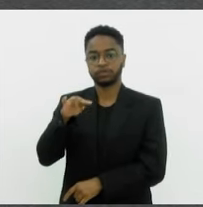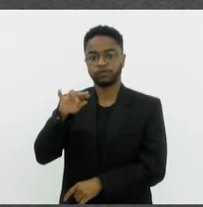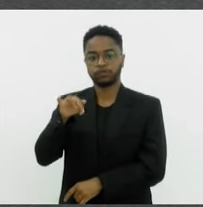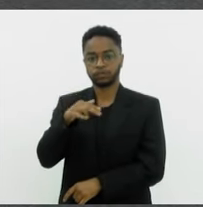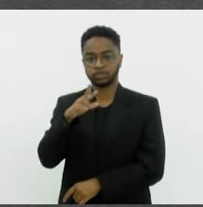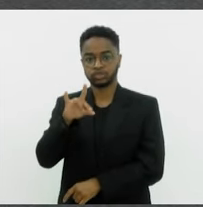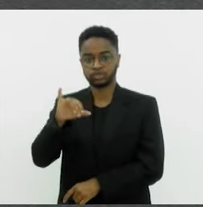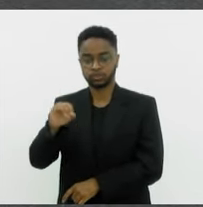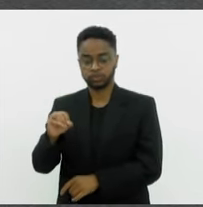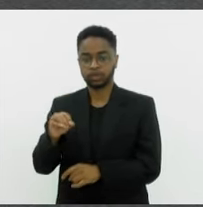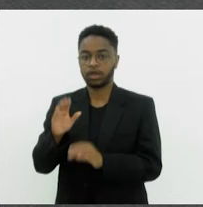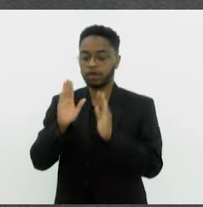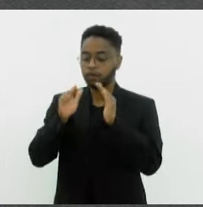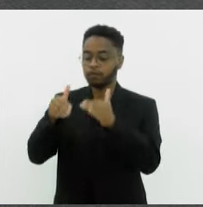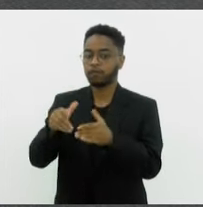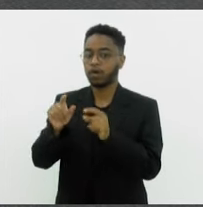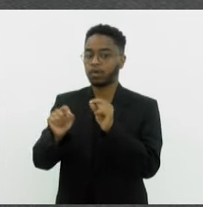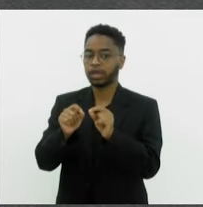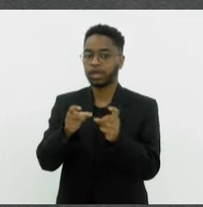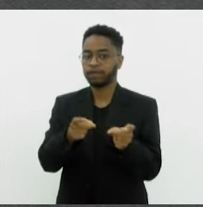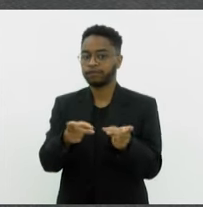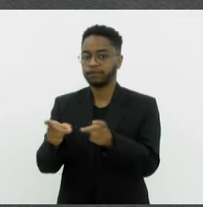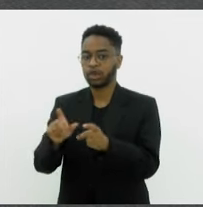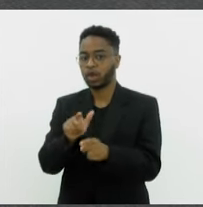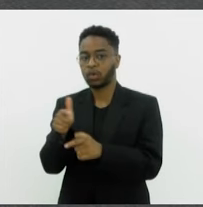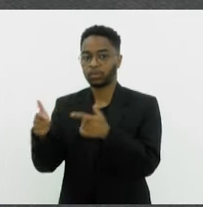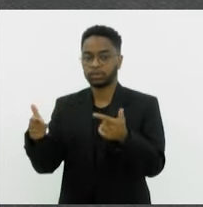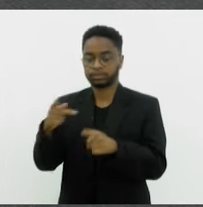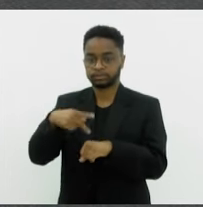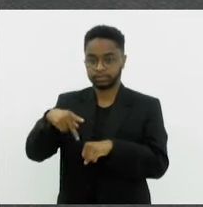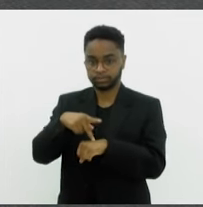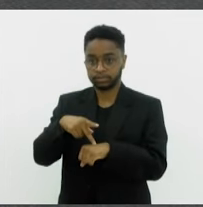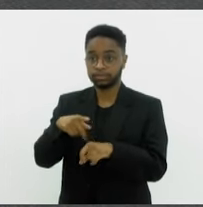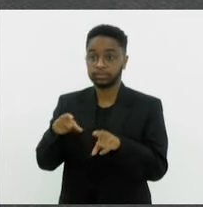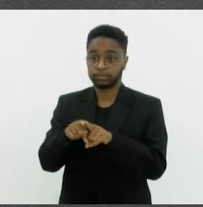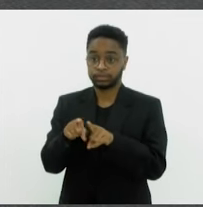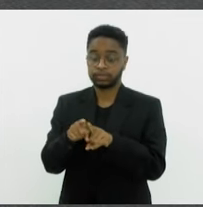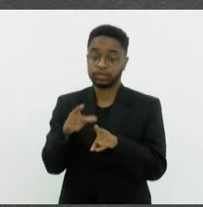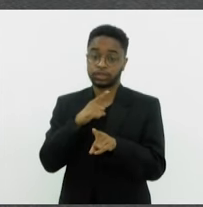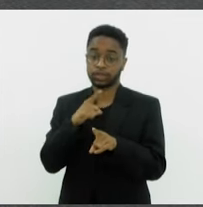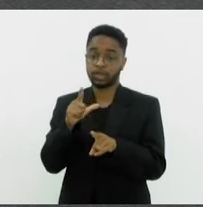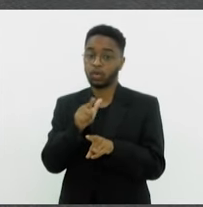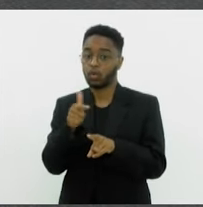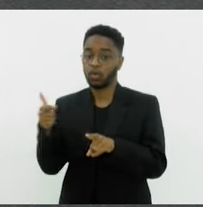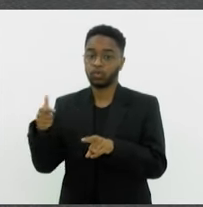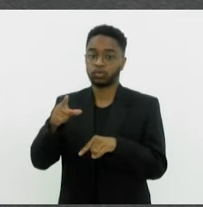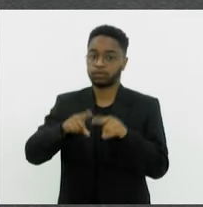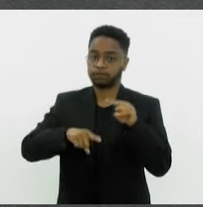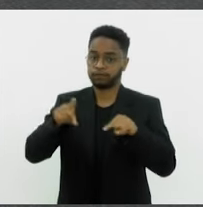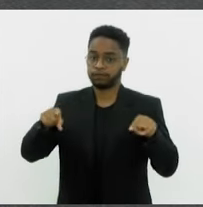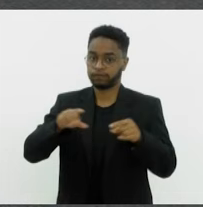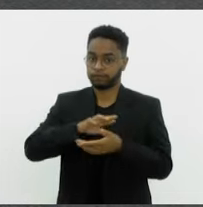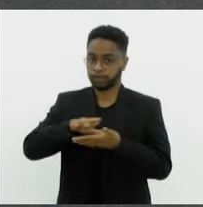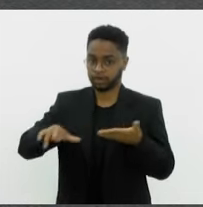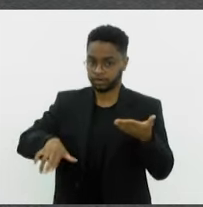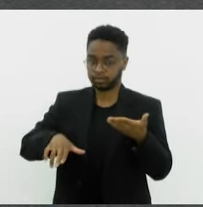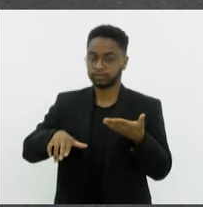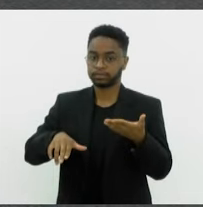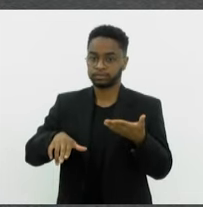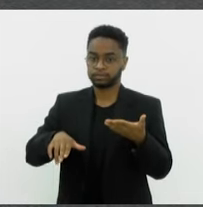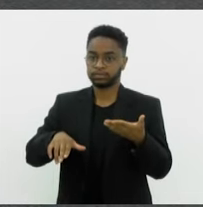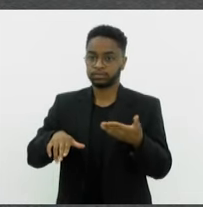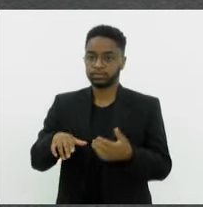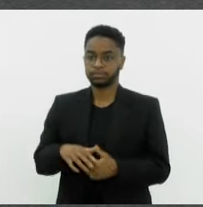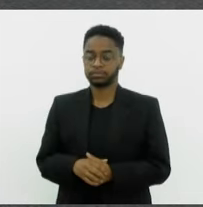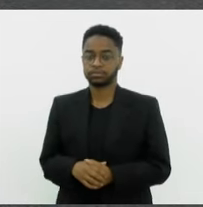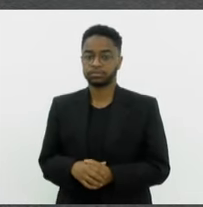exportação. Isso se não levarmos em consideração um outro conjunto de variáveis, deputado Átila Nunes, que tem